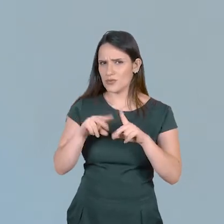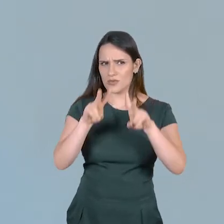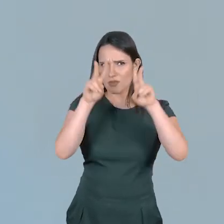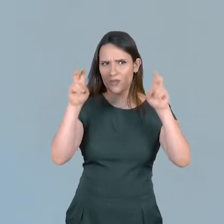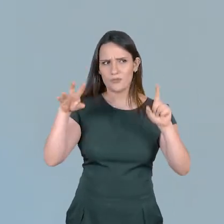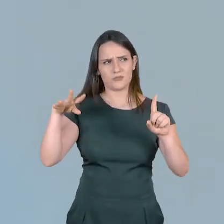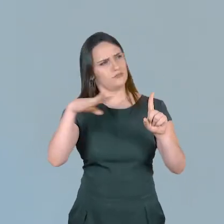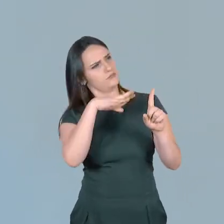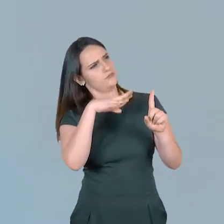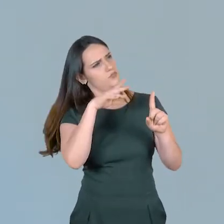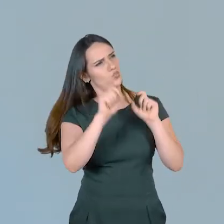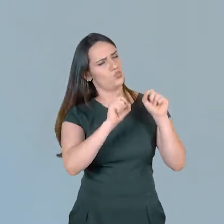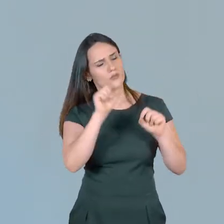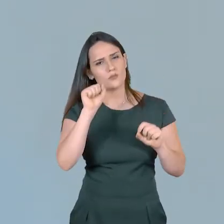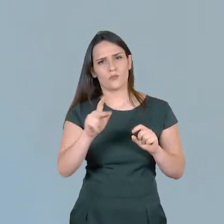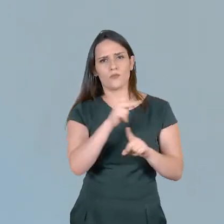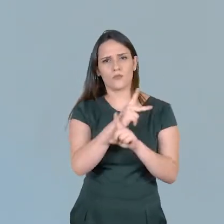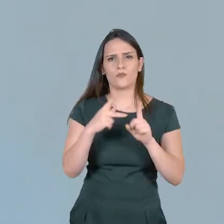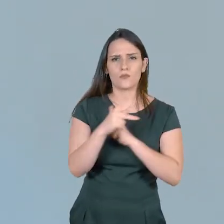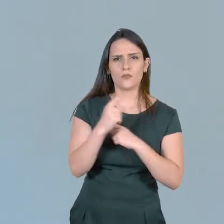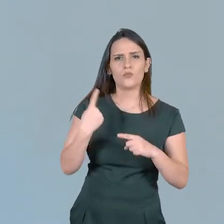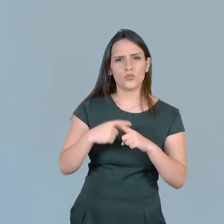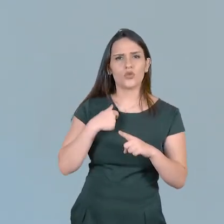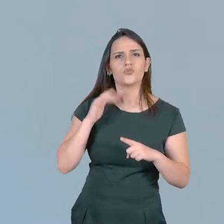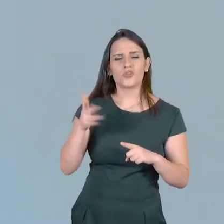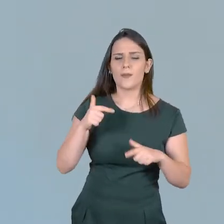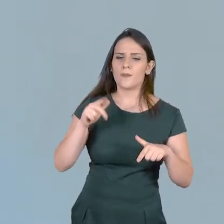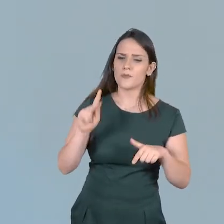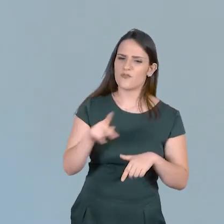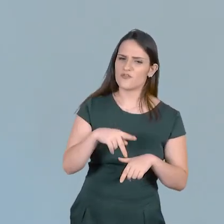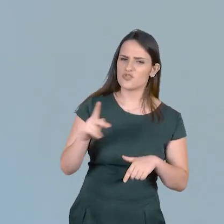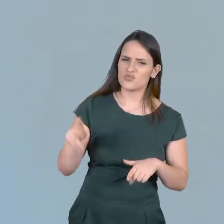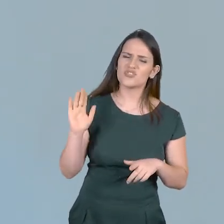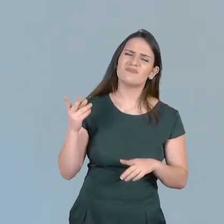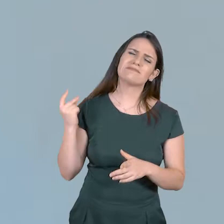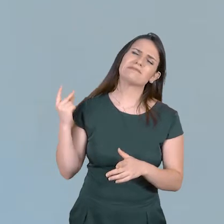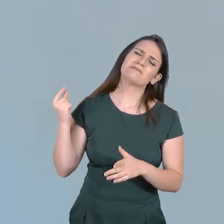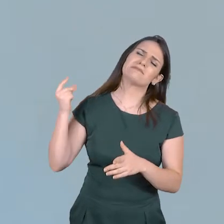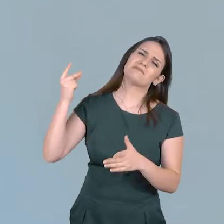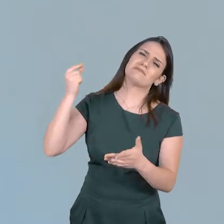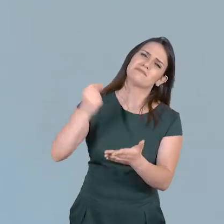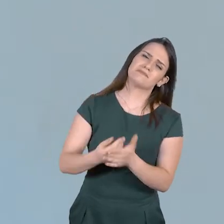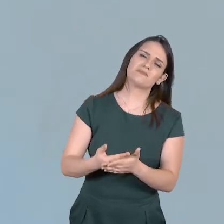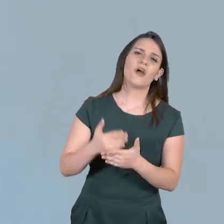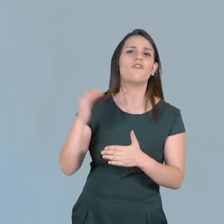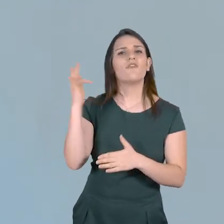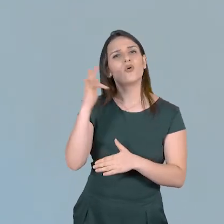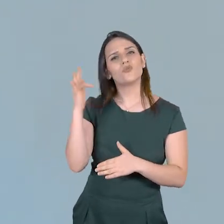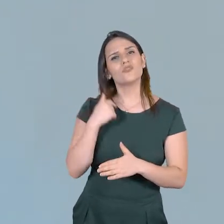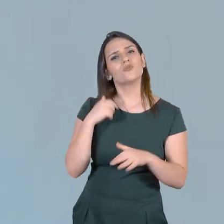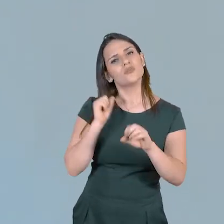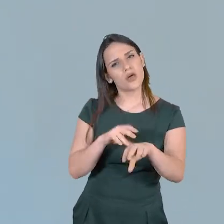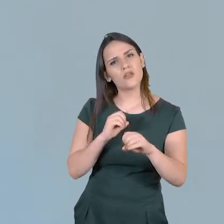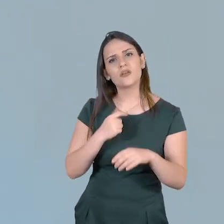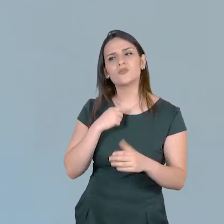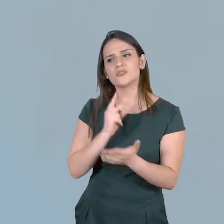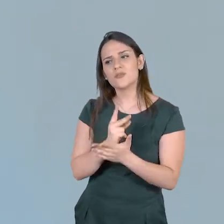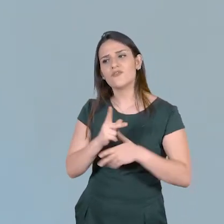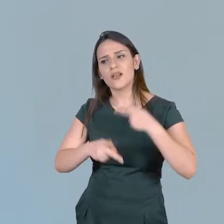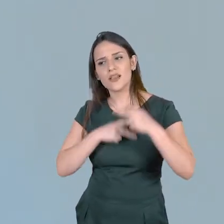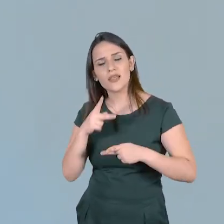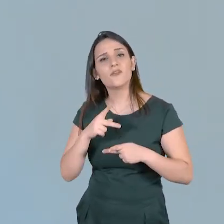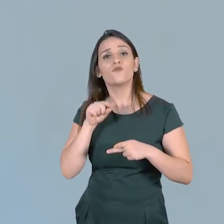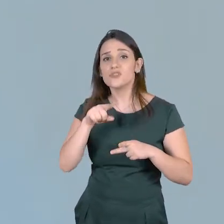concepção, eu como professora, muito tempo eu dei aula em graduação e em universidade, E eu sempre disse isso para os meus alunos, vocês